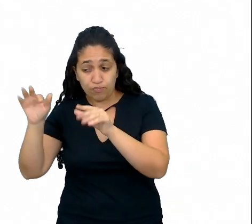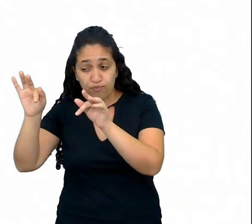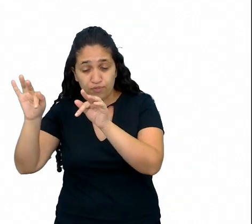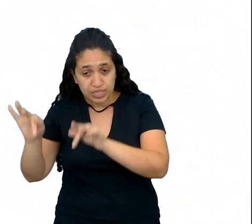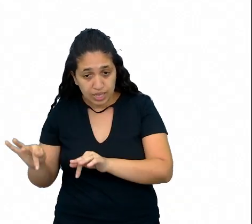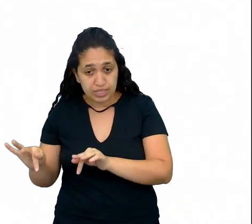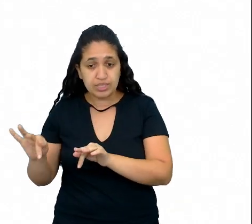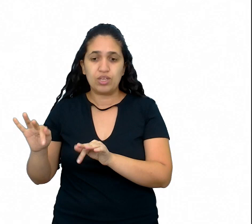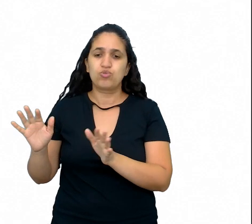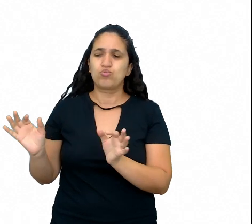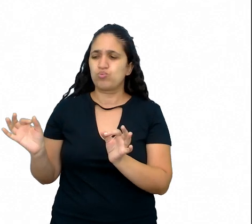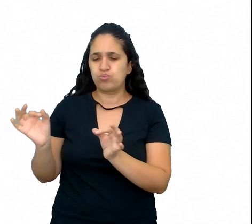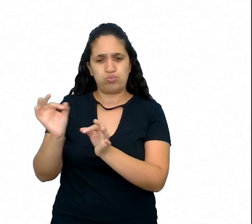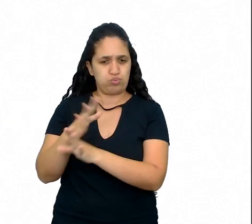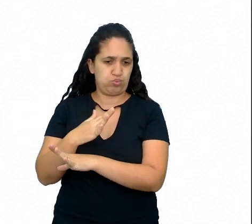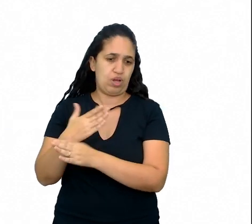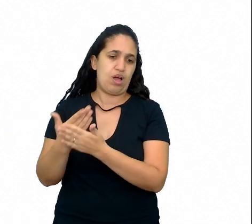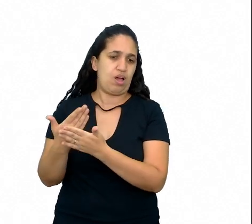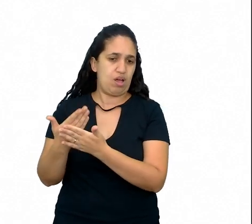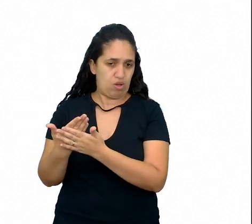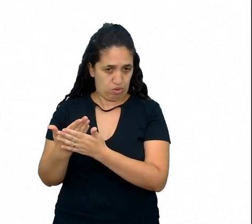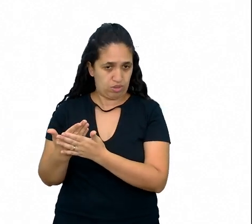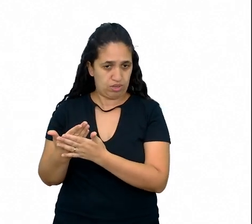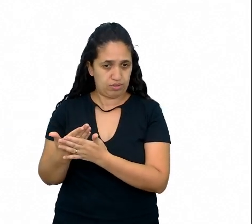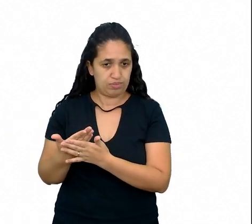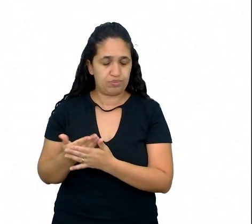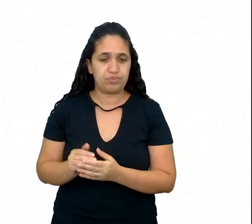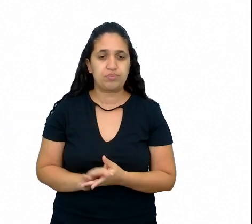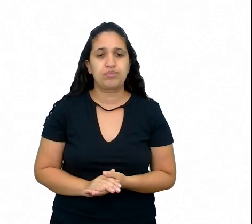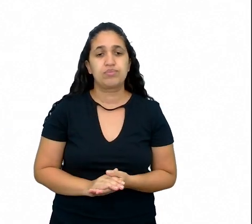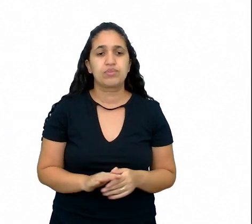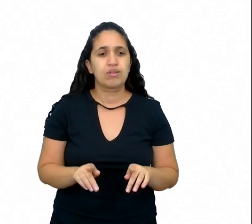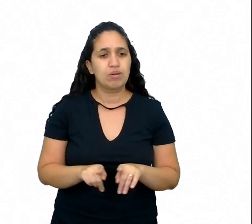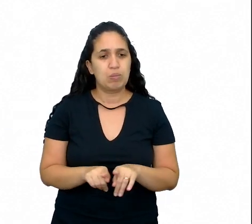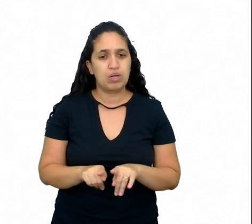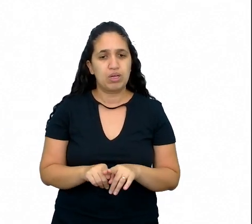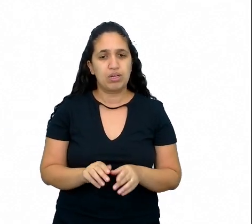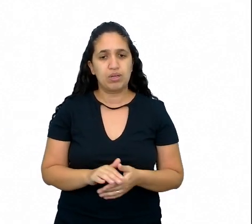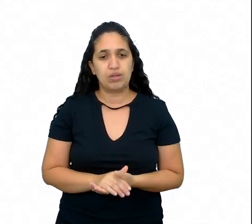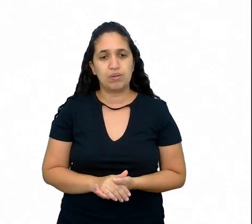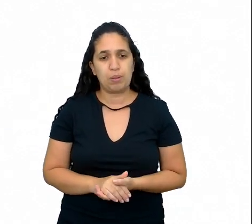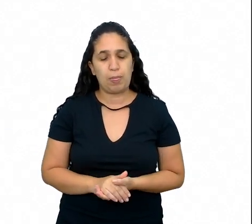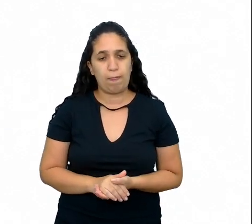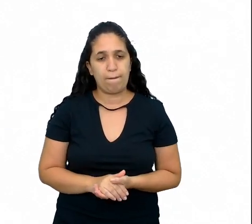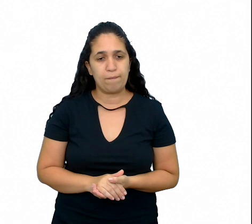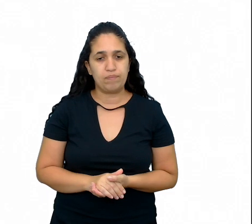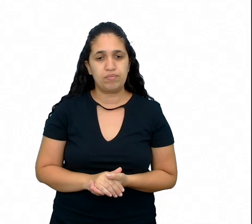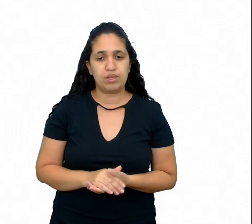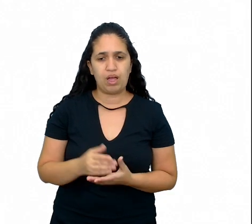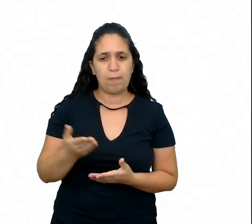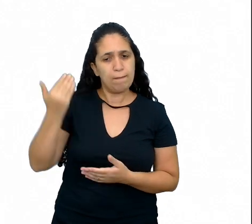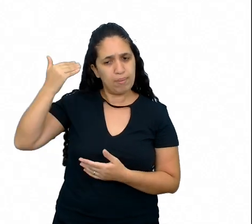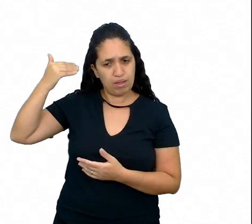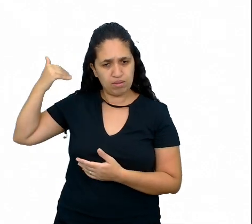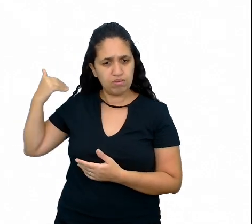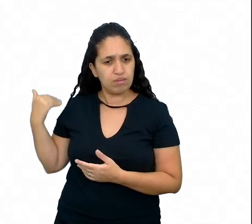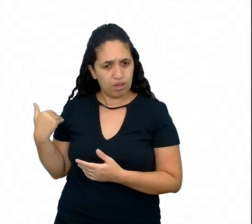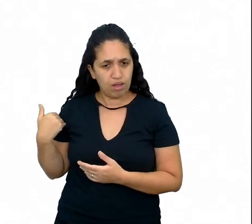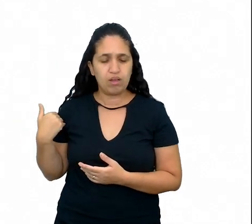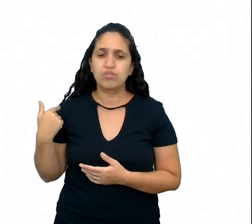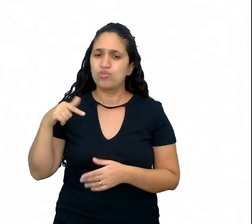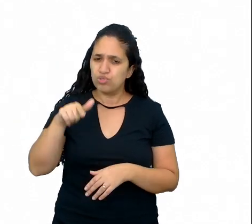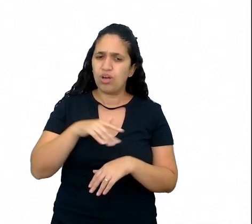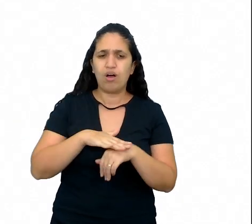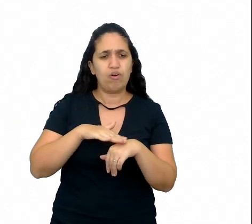é o encerramento da aula, né? Que também na transmissão passada eu comentei